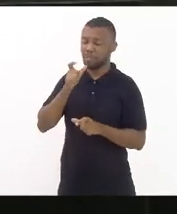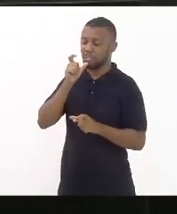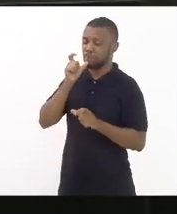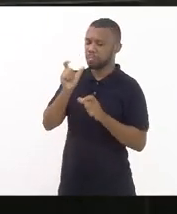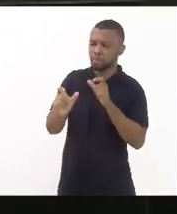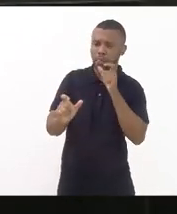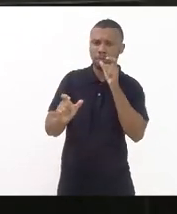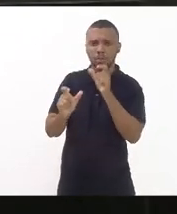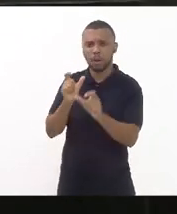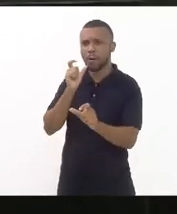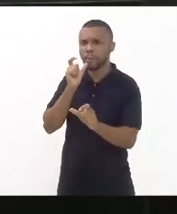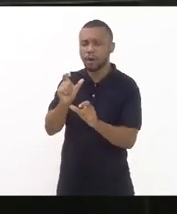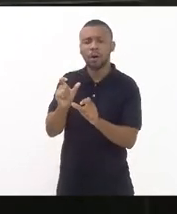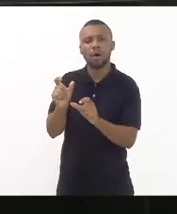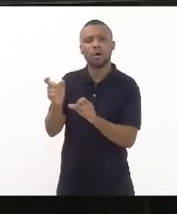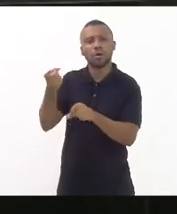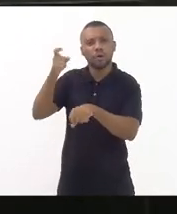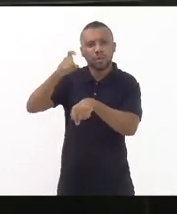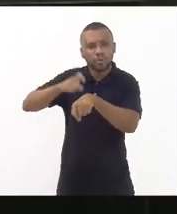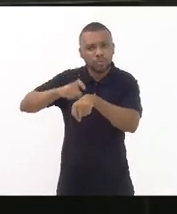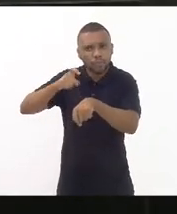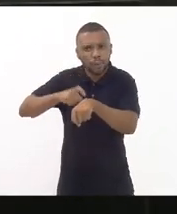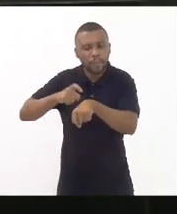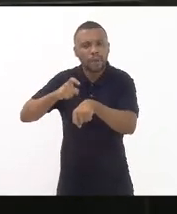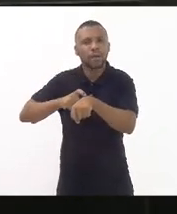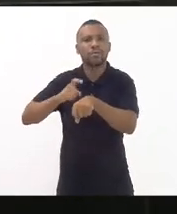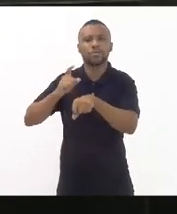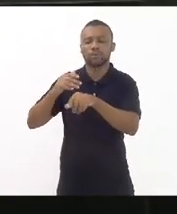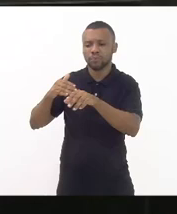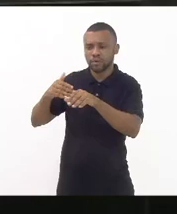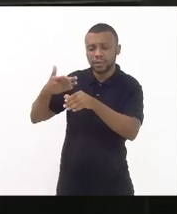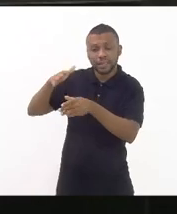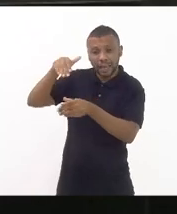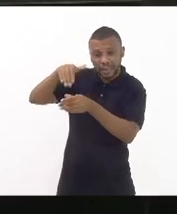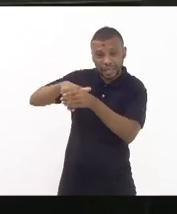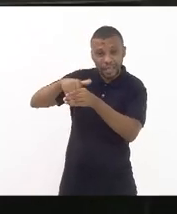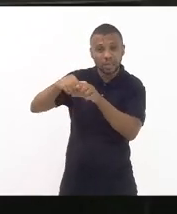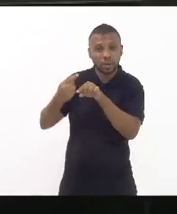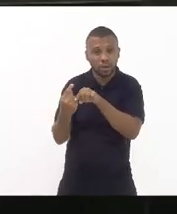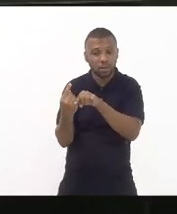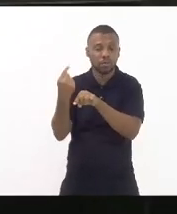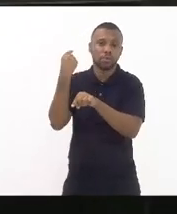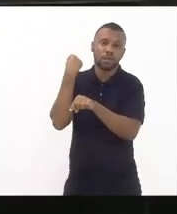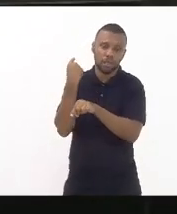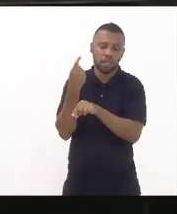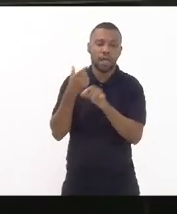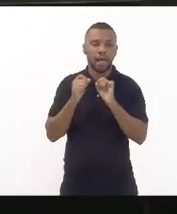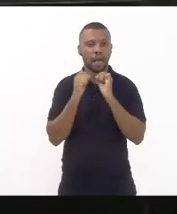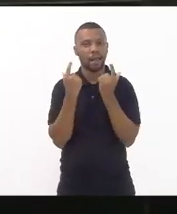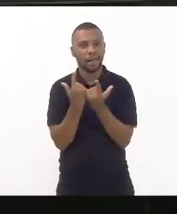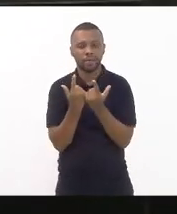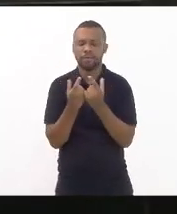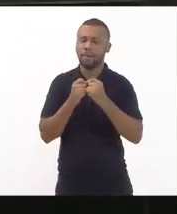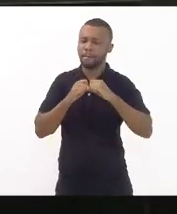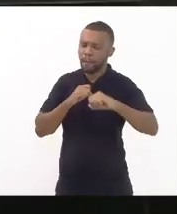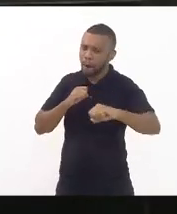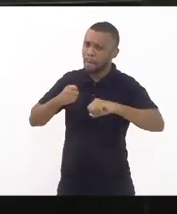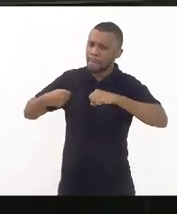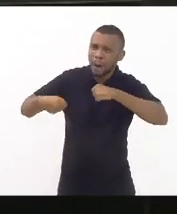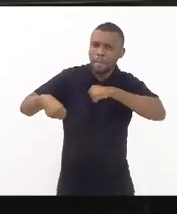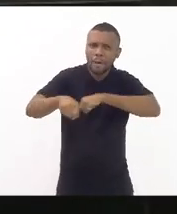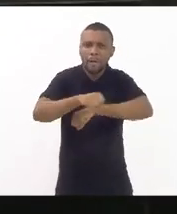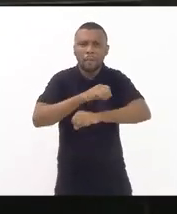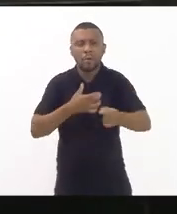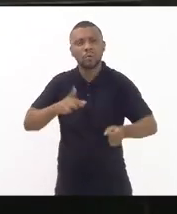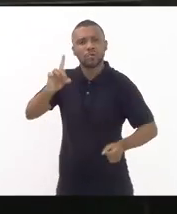atacado pelo processo anterior, nessa casa que foi, isso aqui foi palco de grande luta, porque